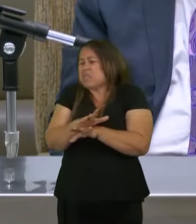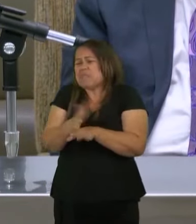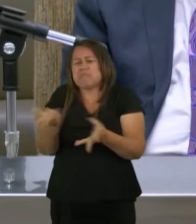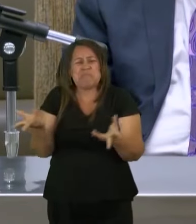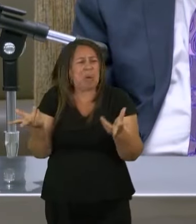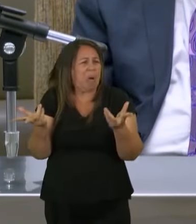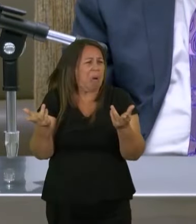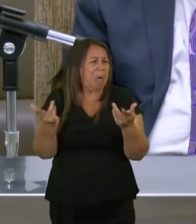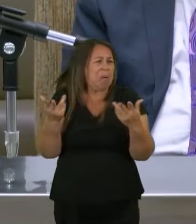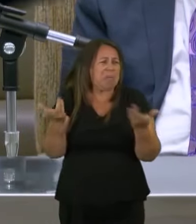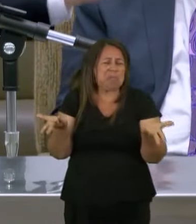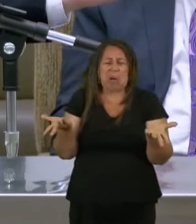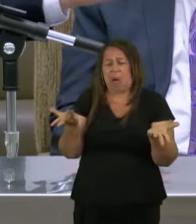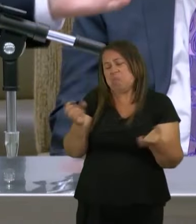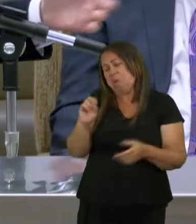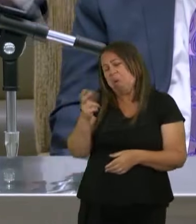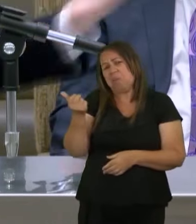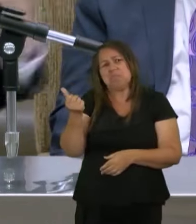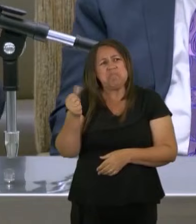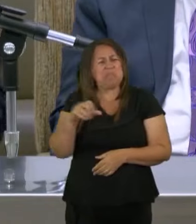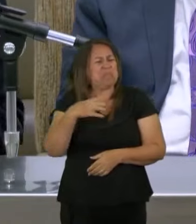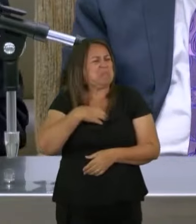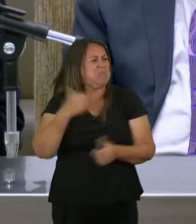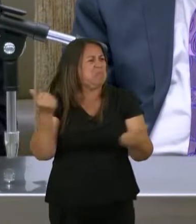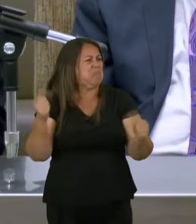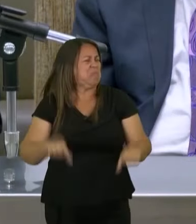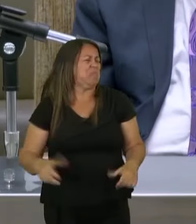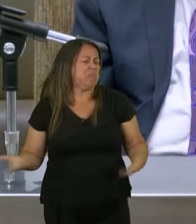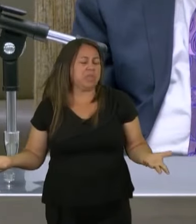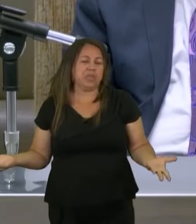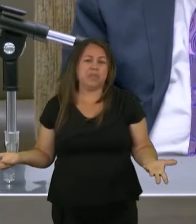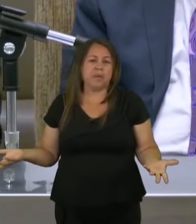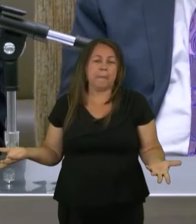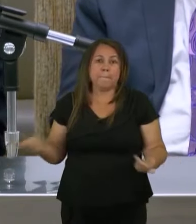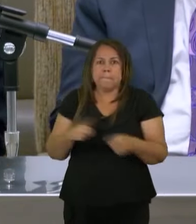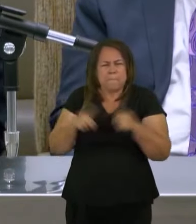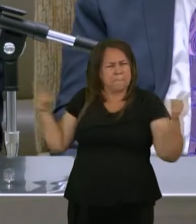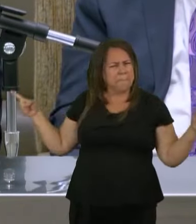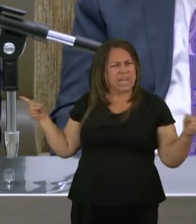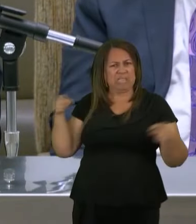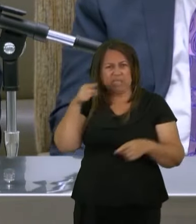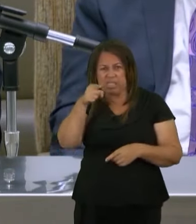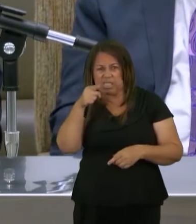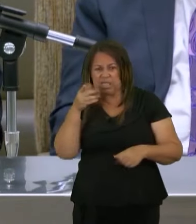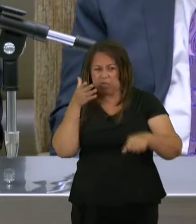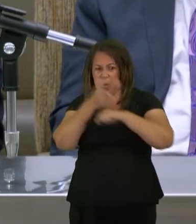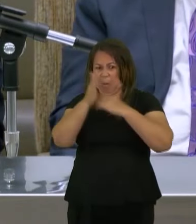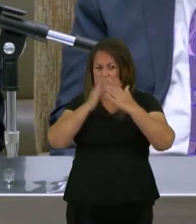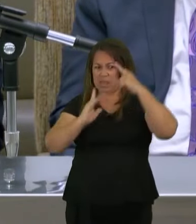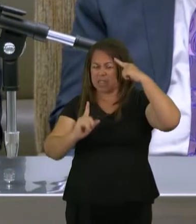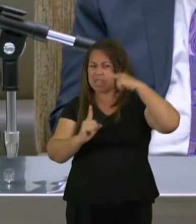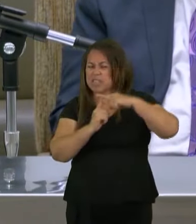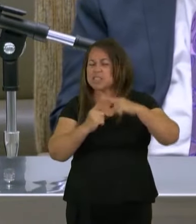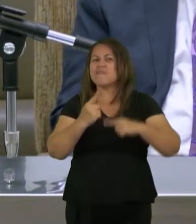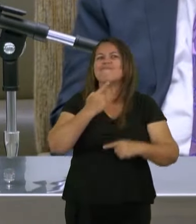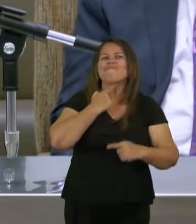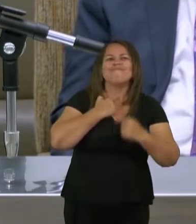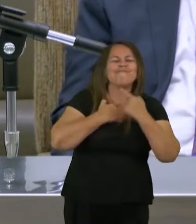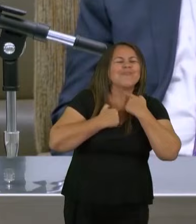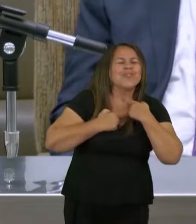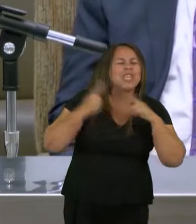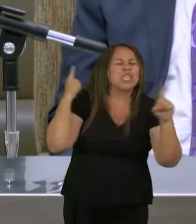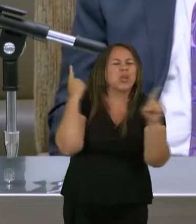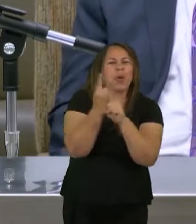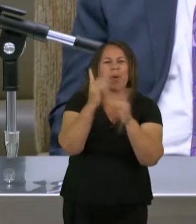e talvez volte até pior de como você chegou aqui. Mas se você veio com o propósito de tocar em